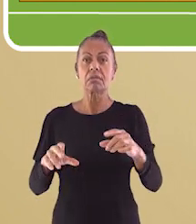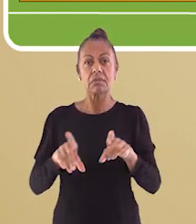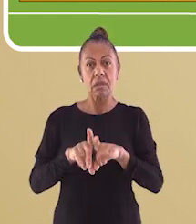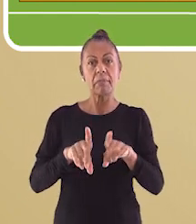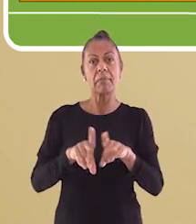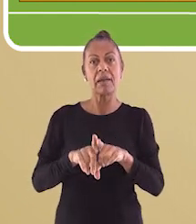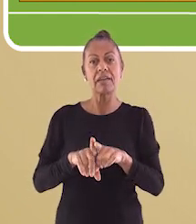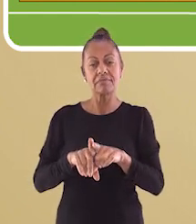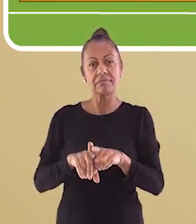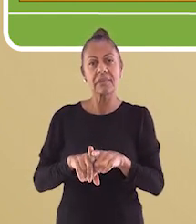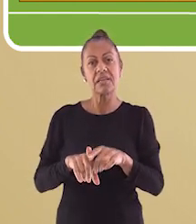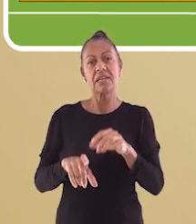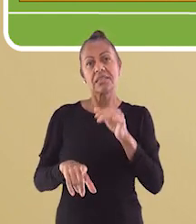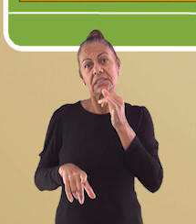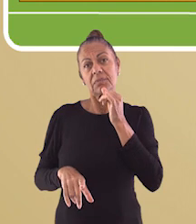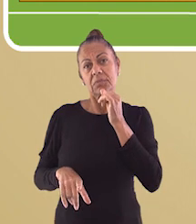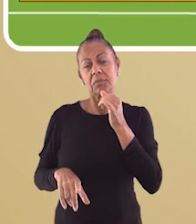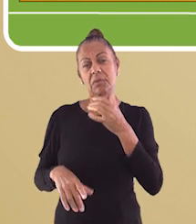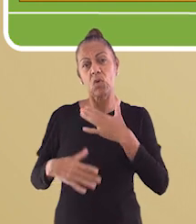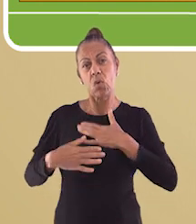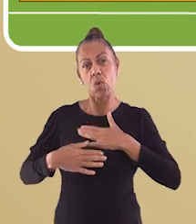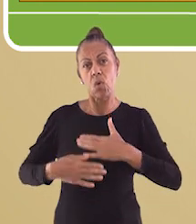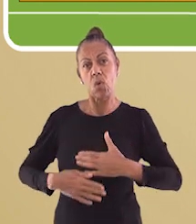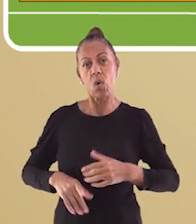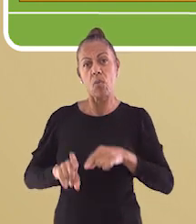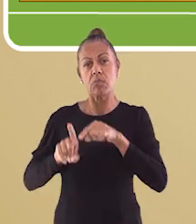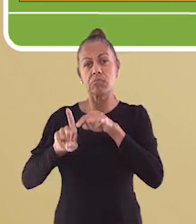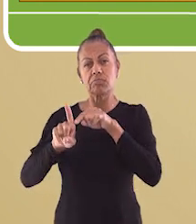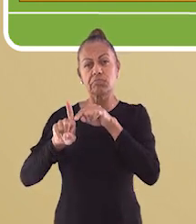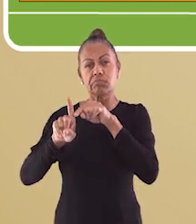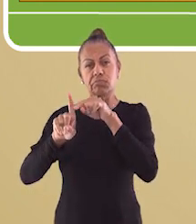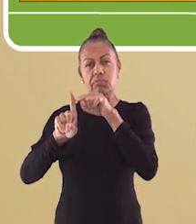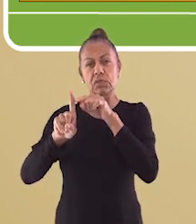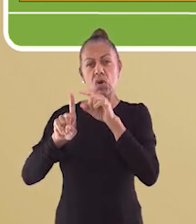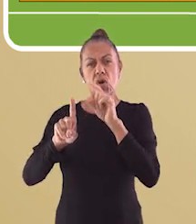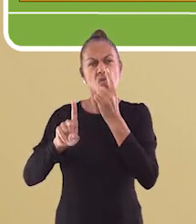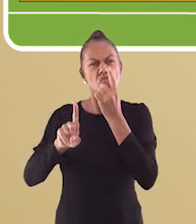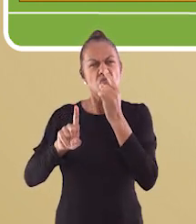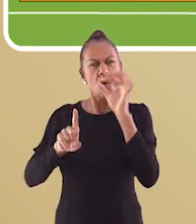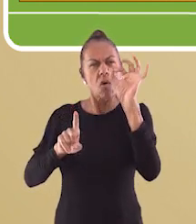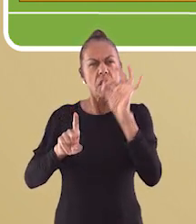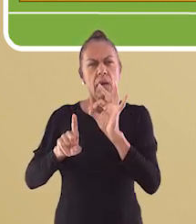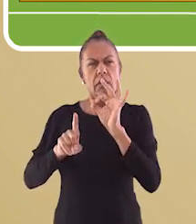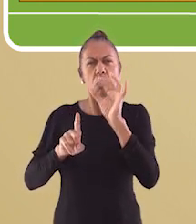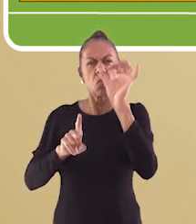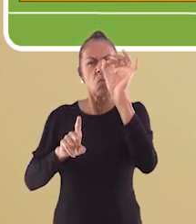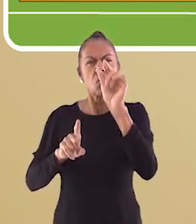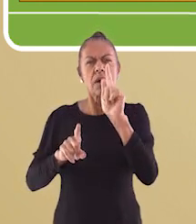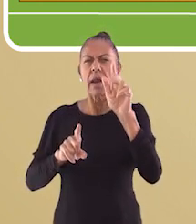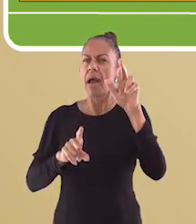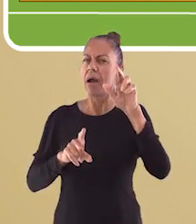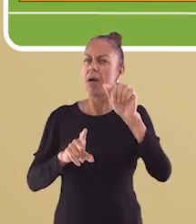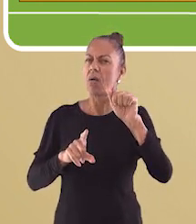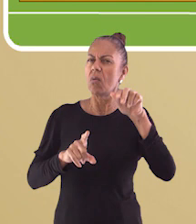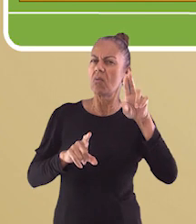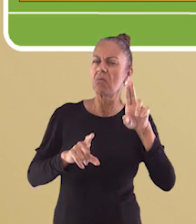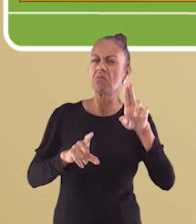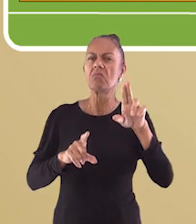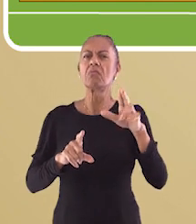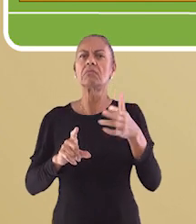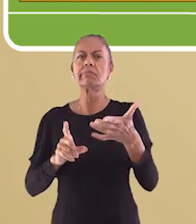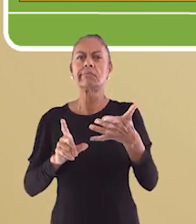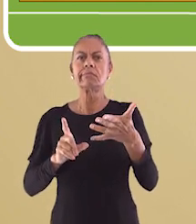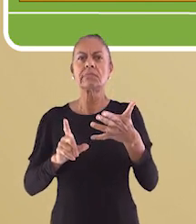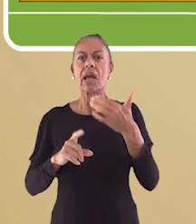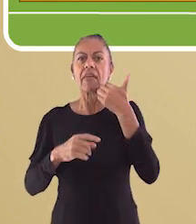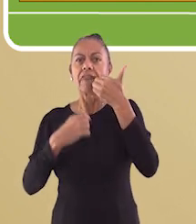já tem febre. Aí você imagina o que é você ser um peixe que está ali nadando, água, sei lá, 15